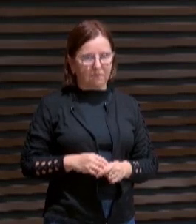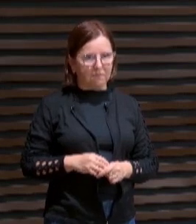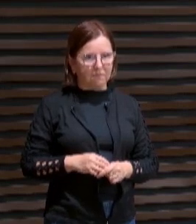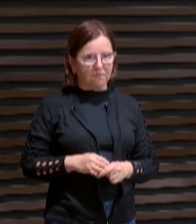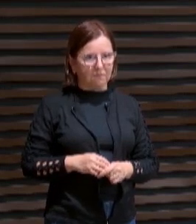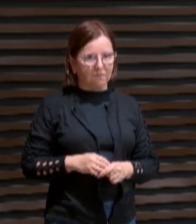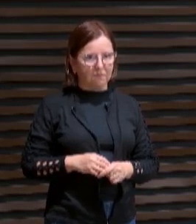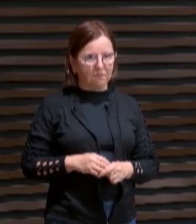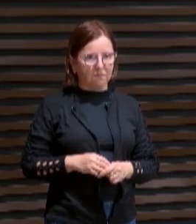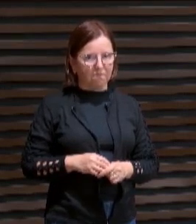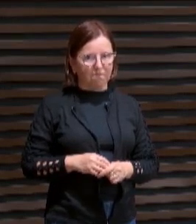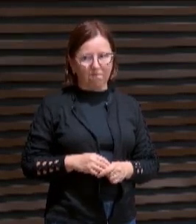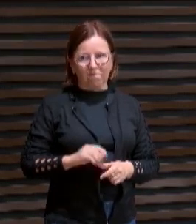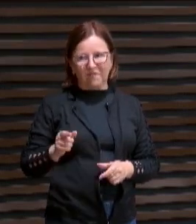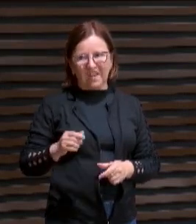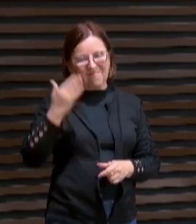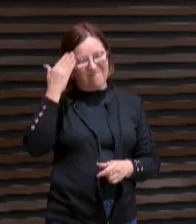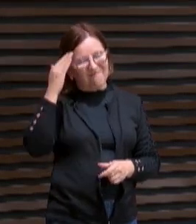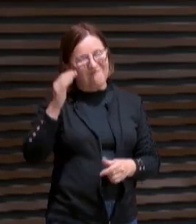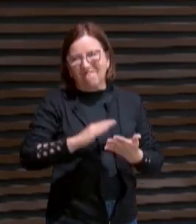Criatura, você não sabe de nada.